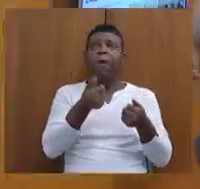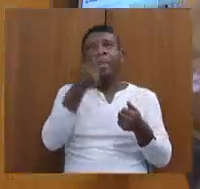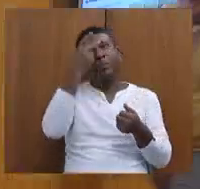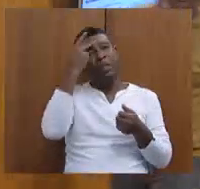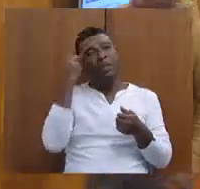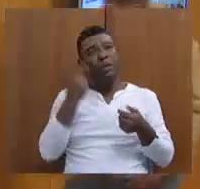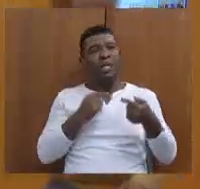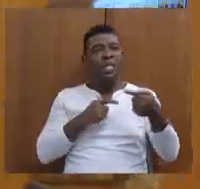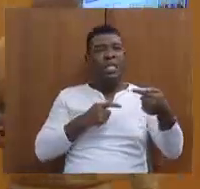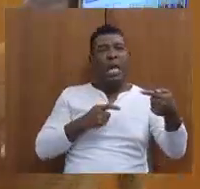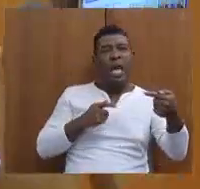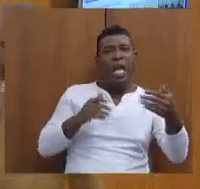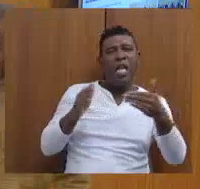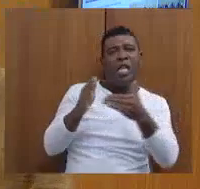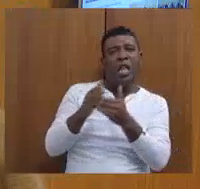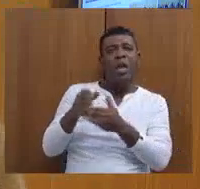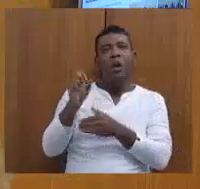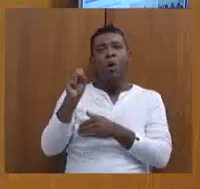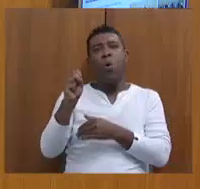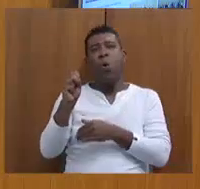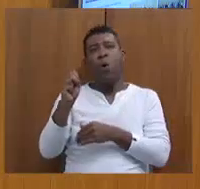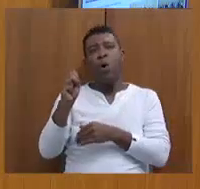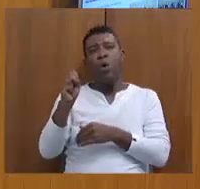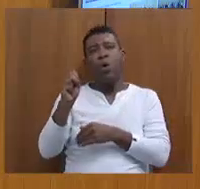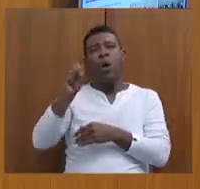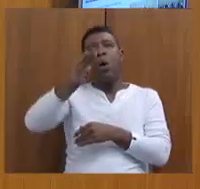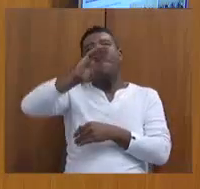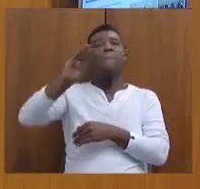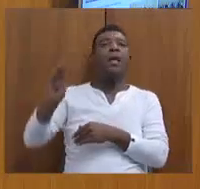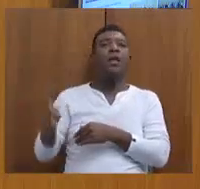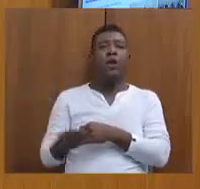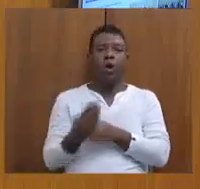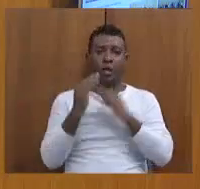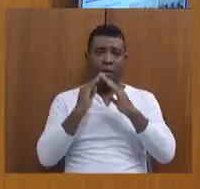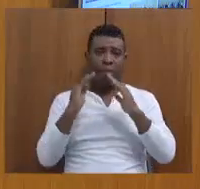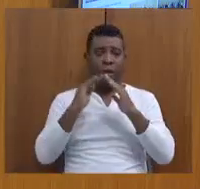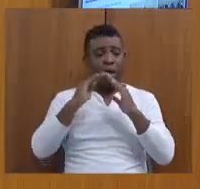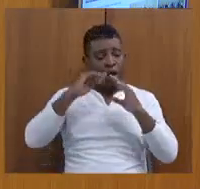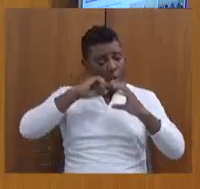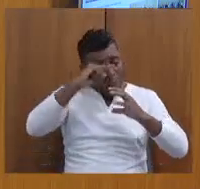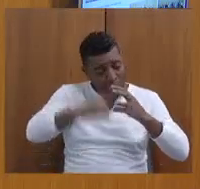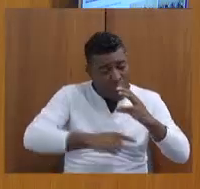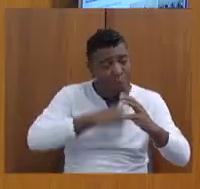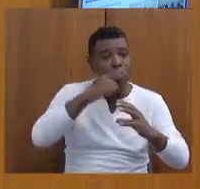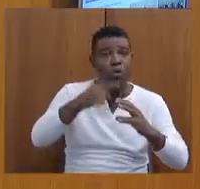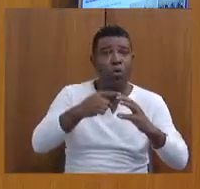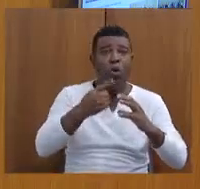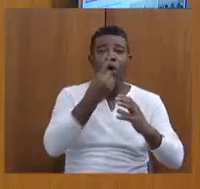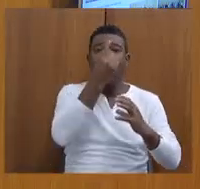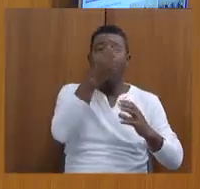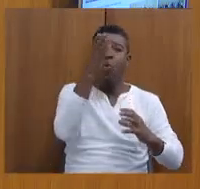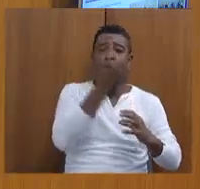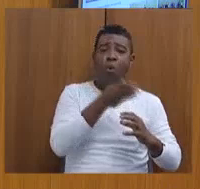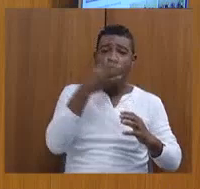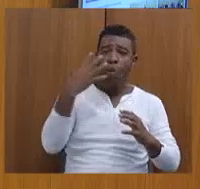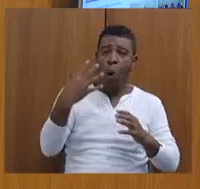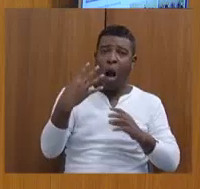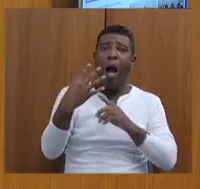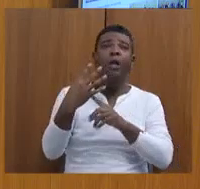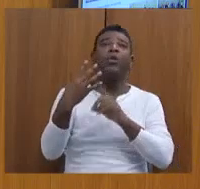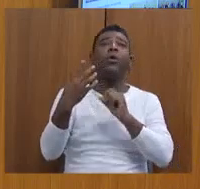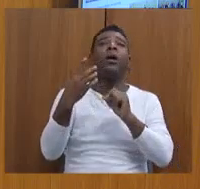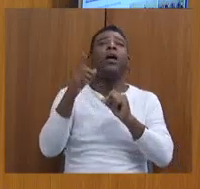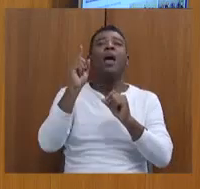bilhões de habitantes no mundo um quarto desses habitantes só consomem produtos com a certificação